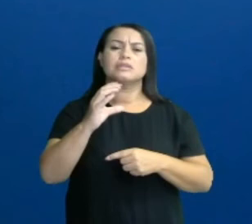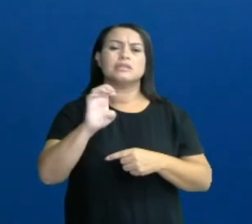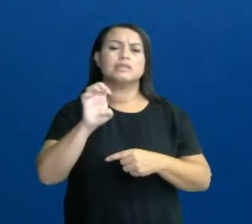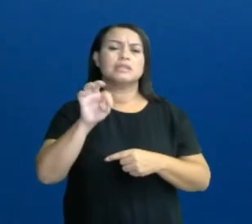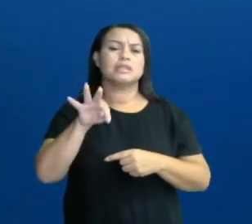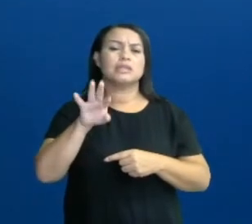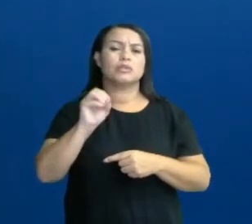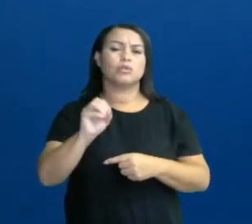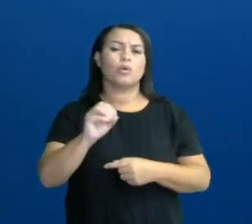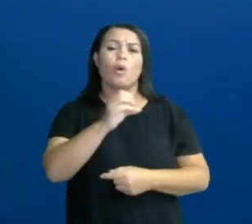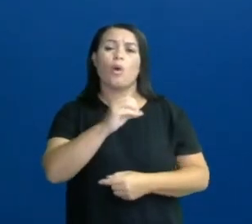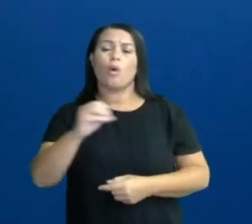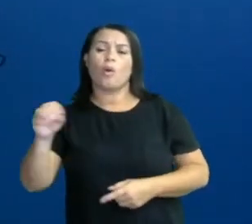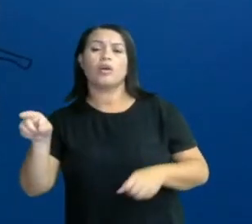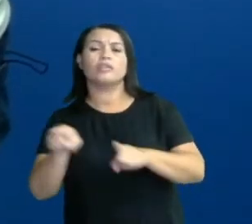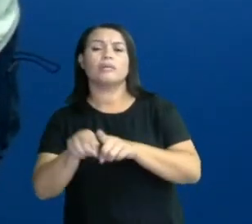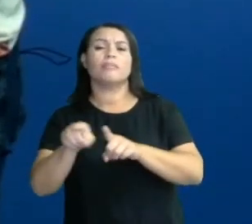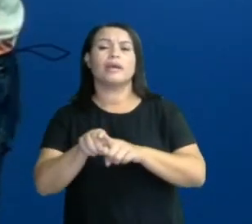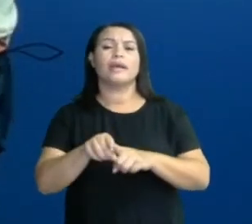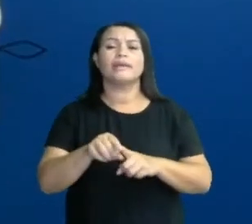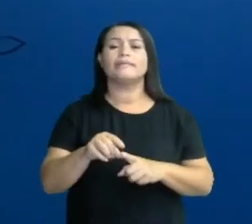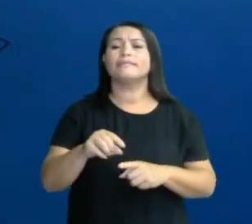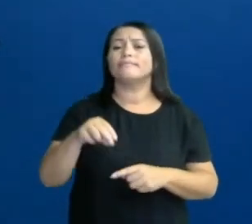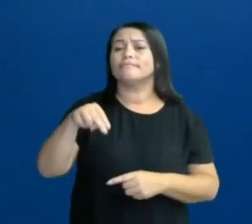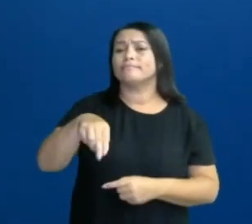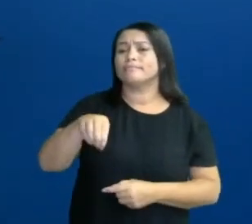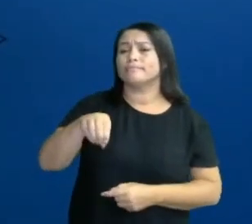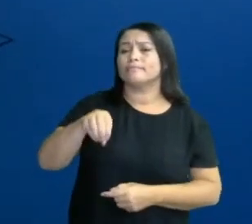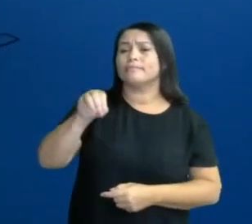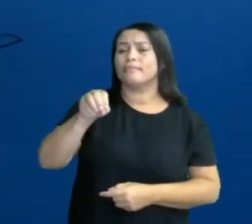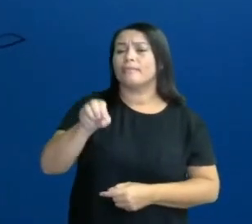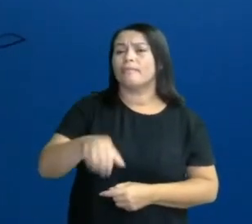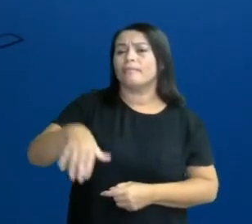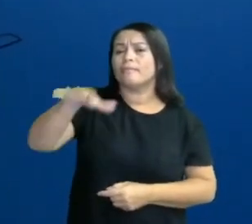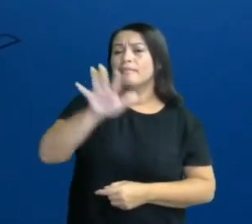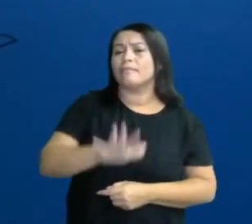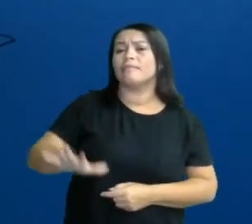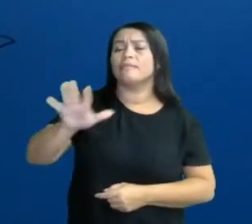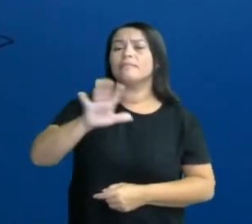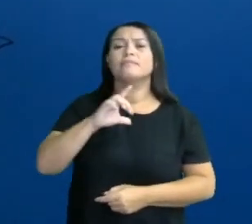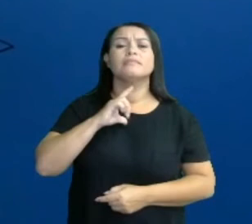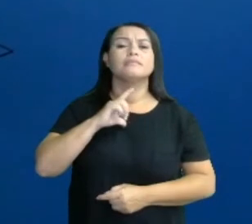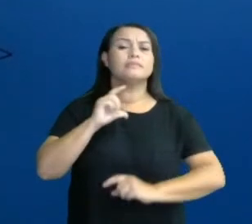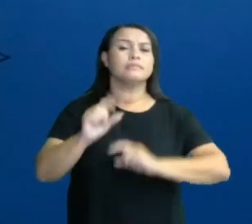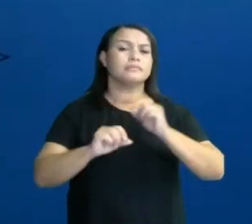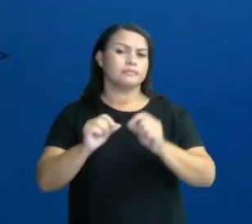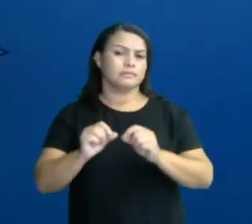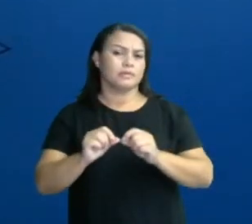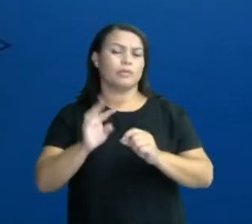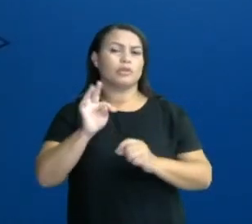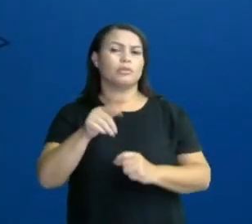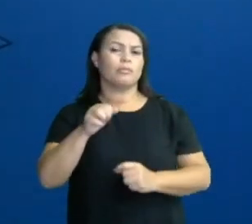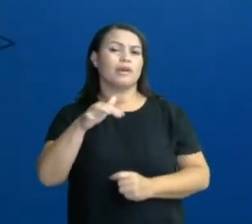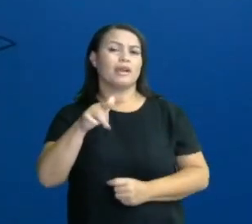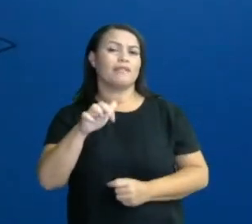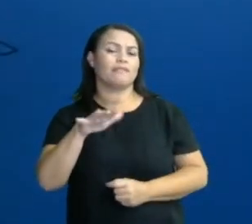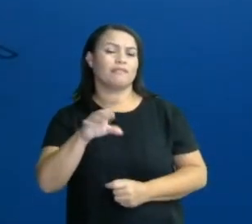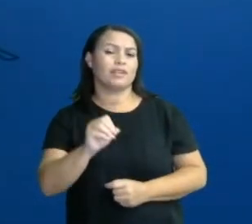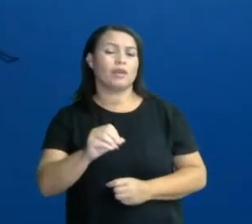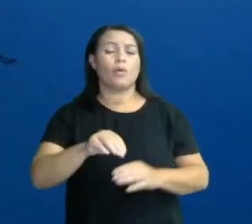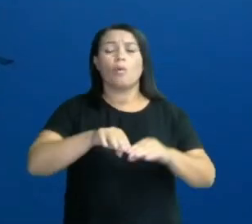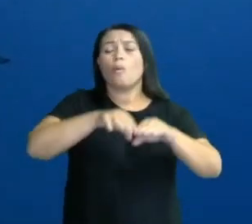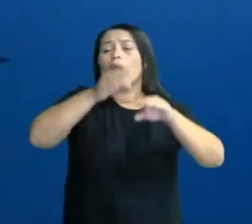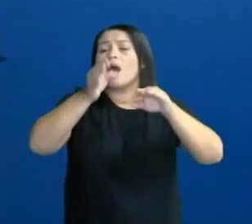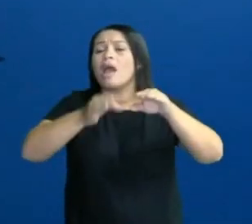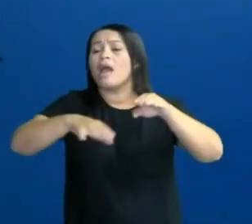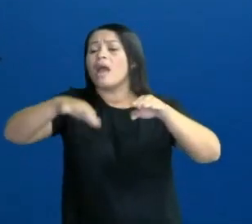sudeste, e também algumas áreas aqui da região norte, que apresentam áreas com uma topografia com um relevo um pouquinho mais acentuado, ou seja, um pouquinho